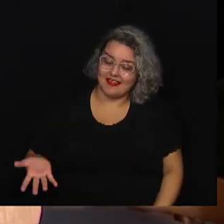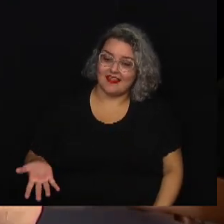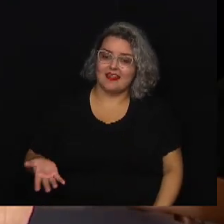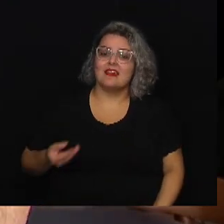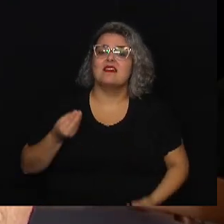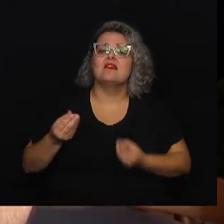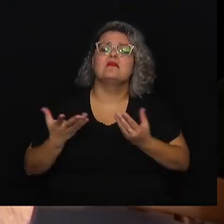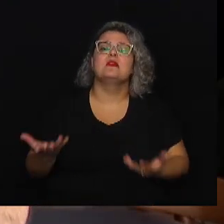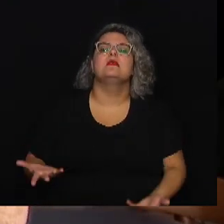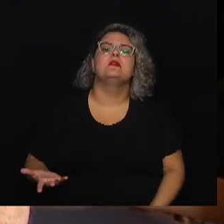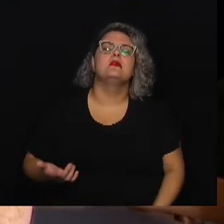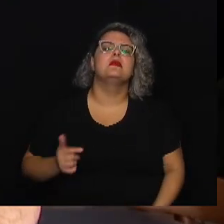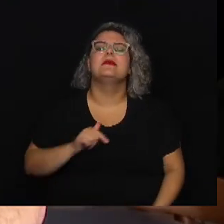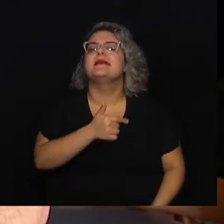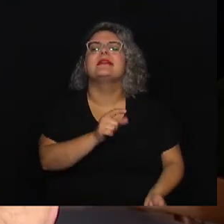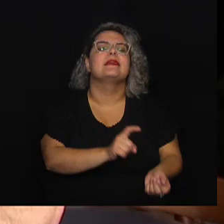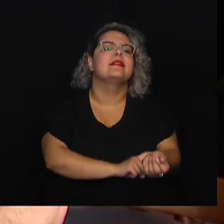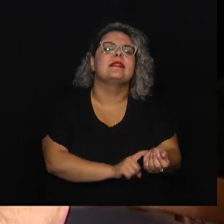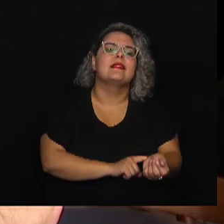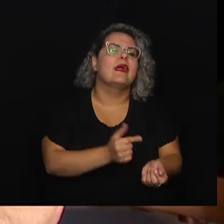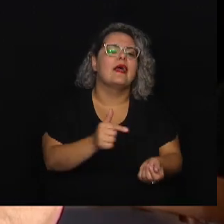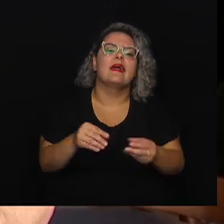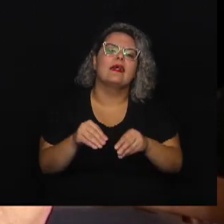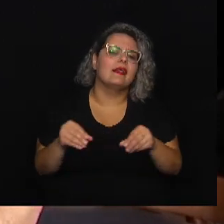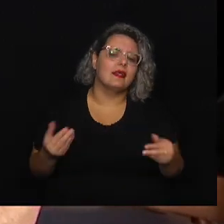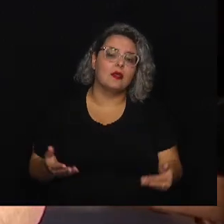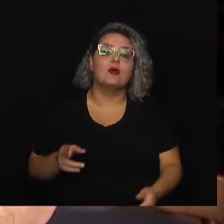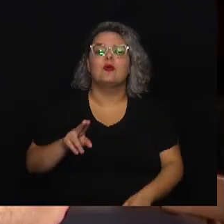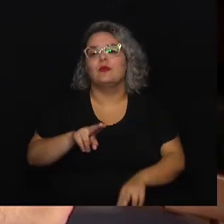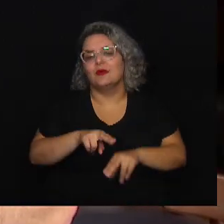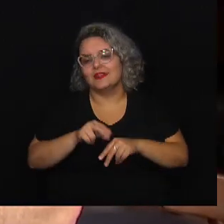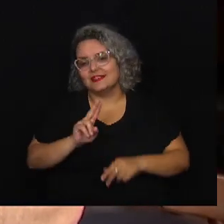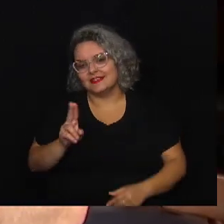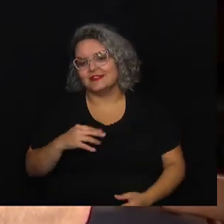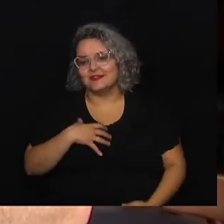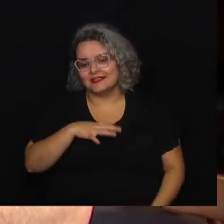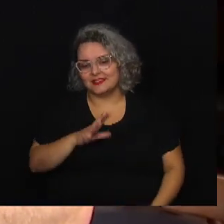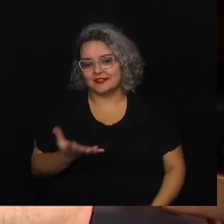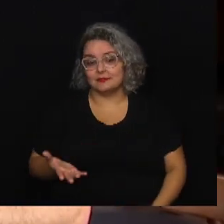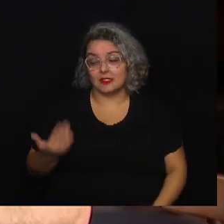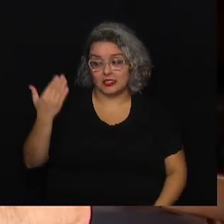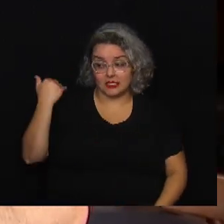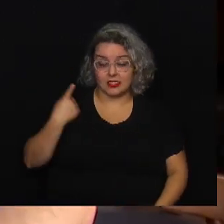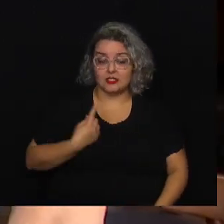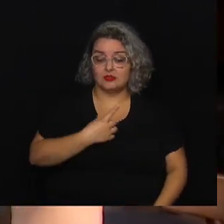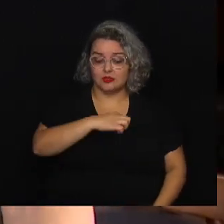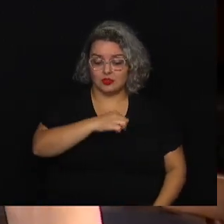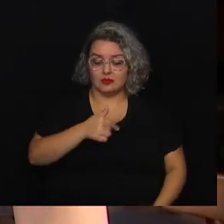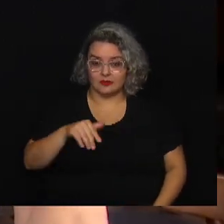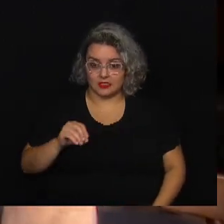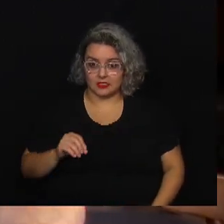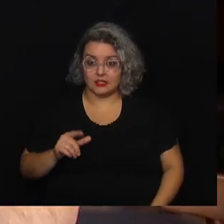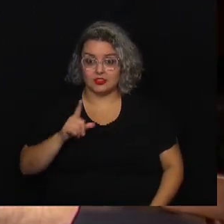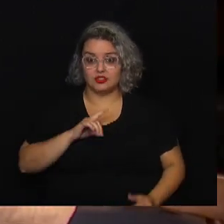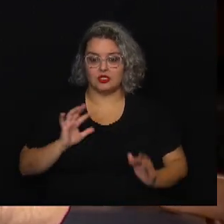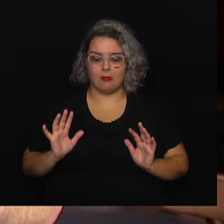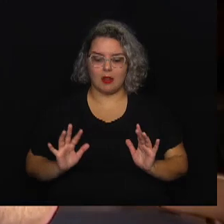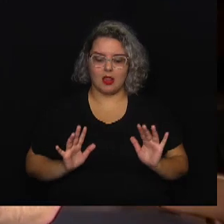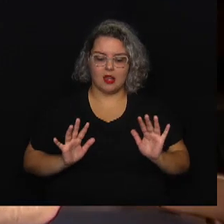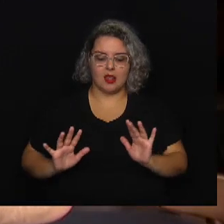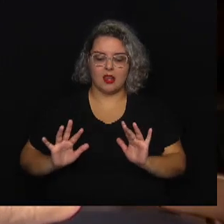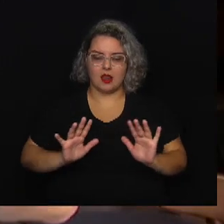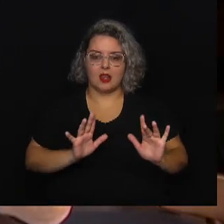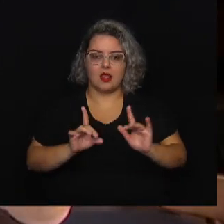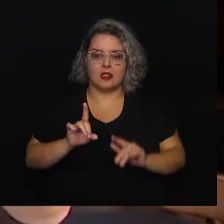Vai ser Nem Sangue Nem Areia. Então por isso ficou esse nome desse jeito. Mas lá na década de 70 tinha desfile, né? Então, na década